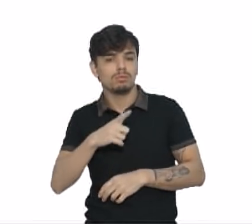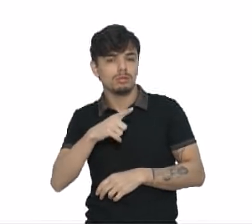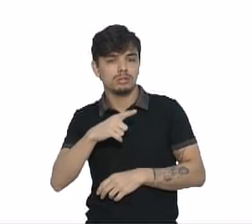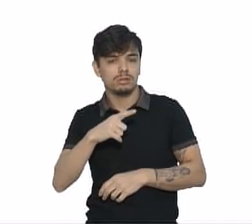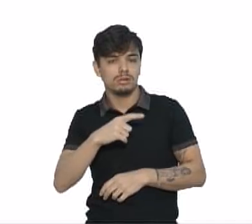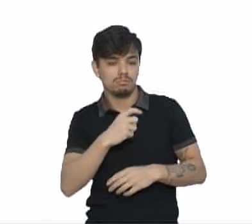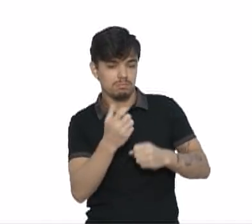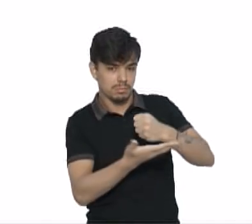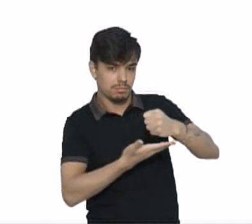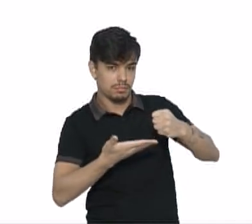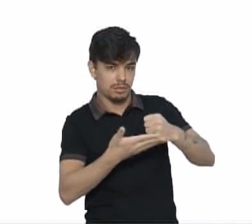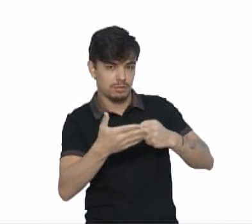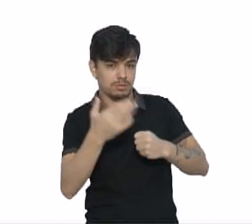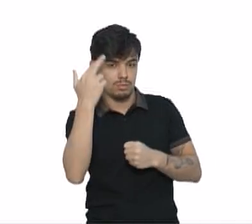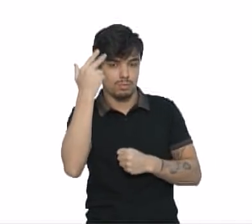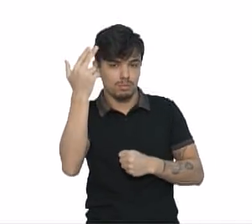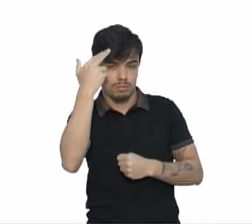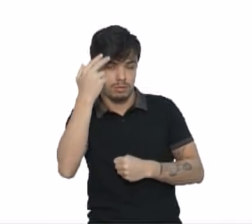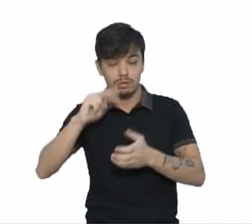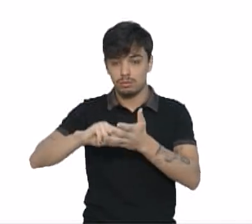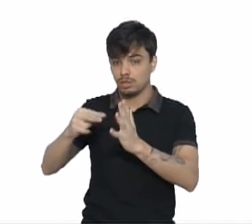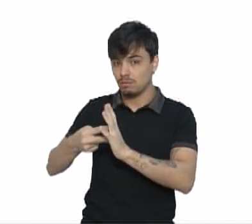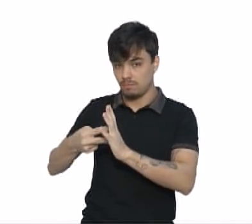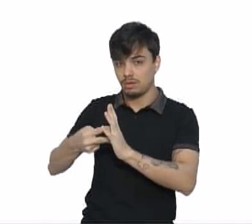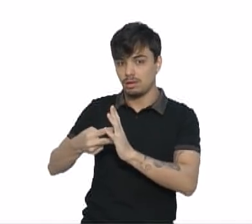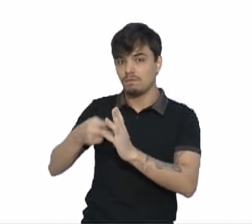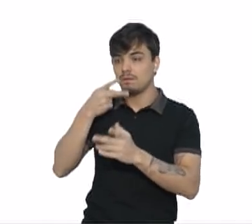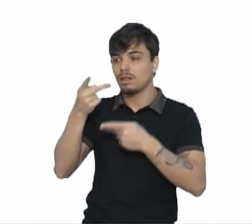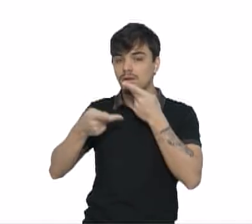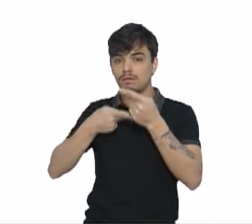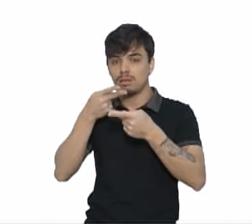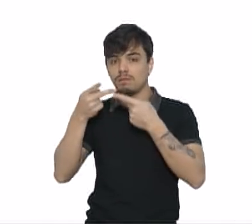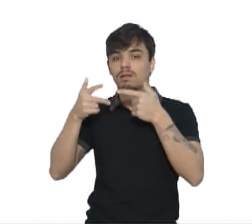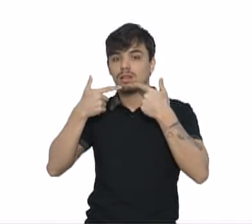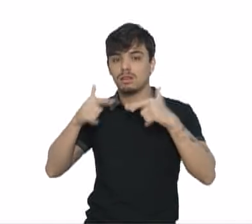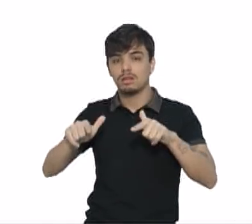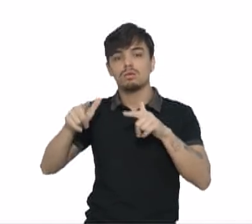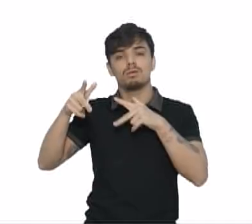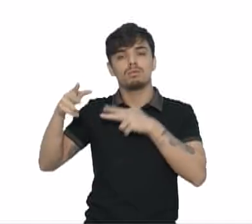Não significa que eles falavam a mesma língua, mas eles tinham uma